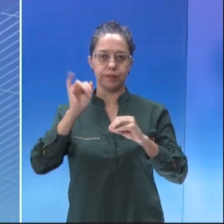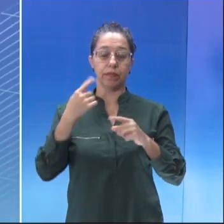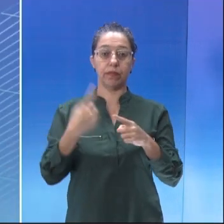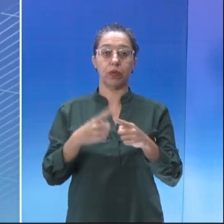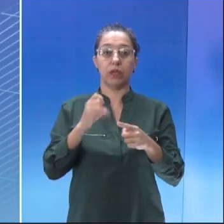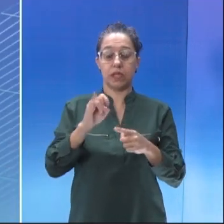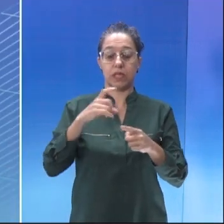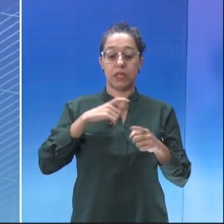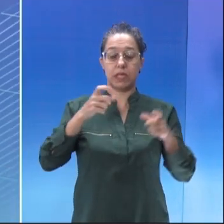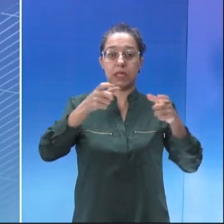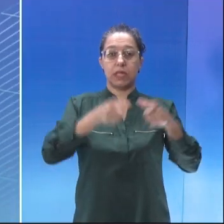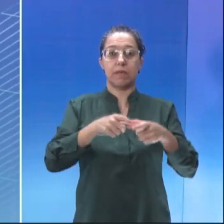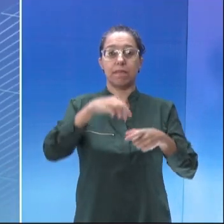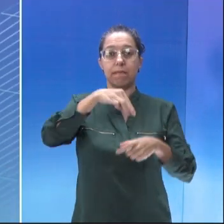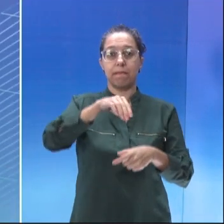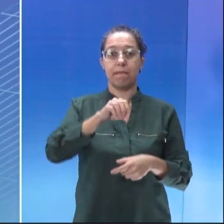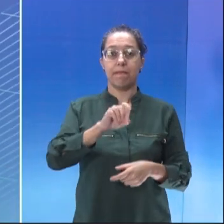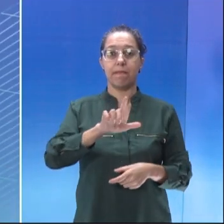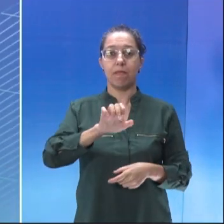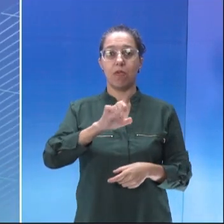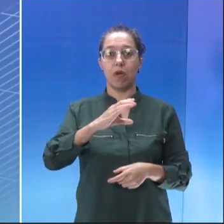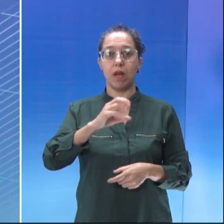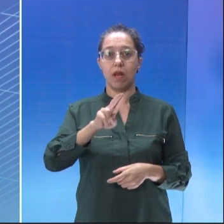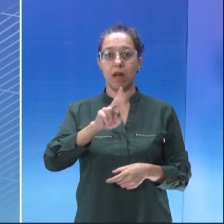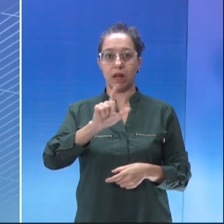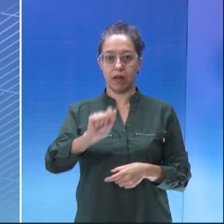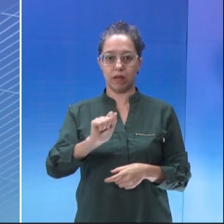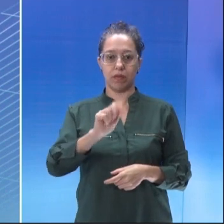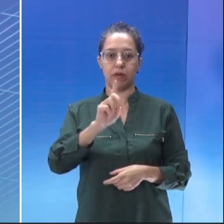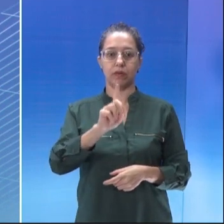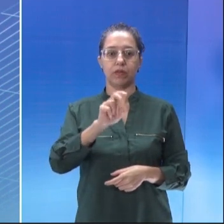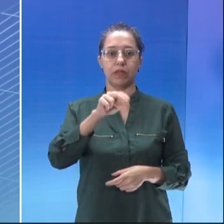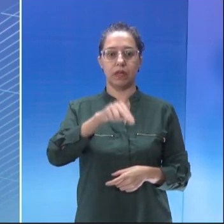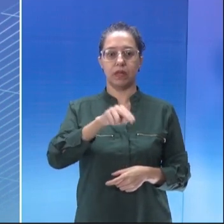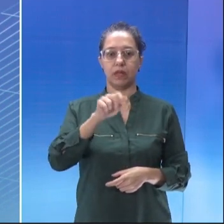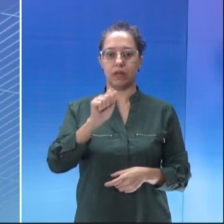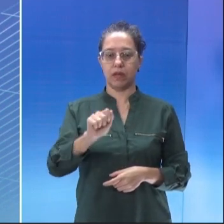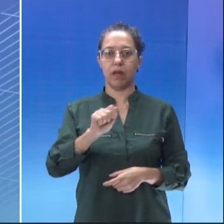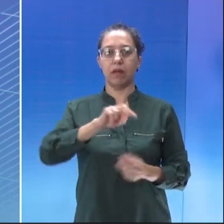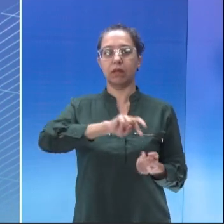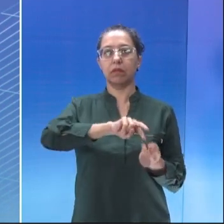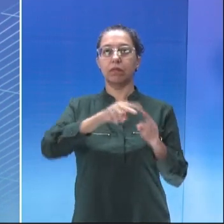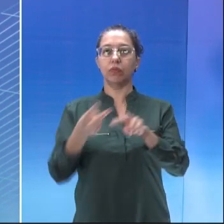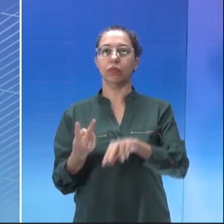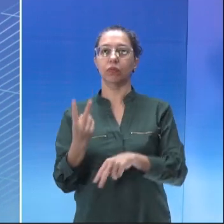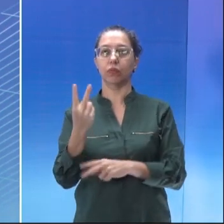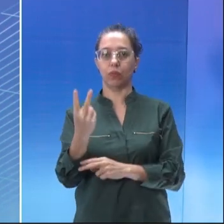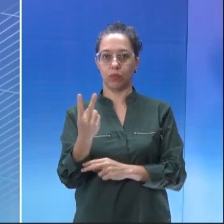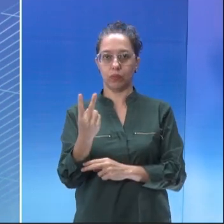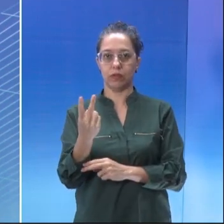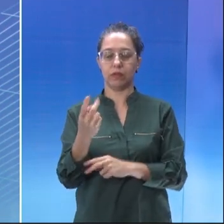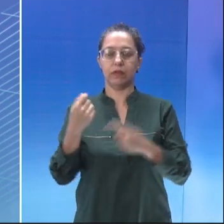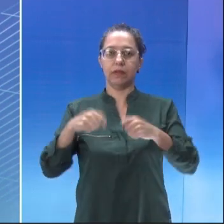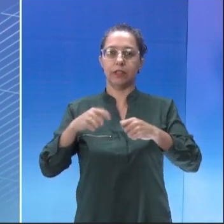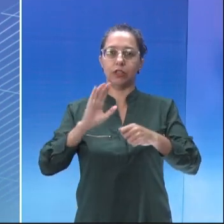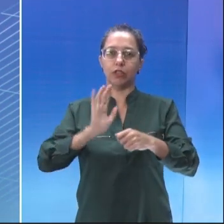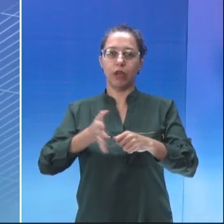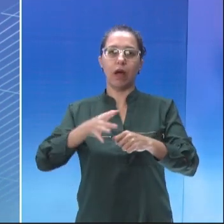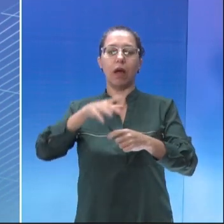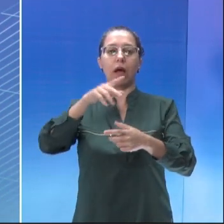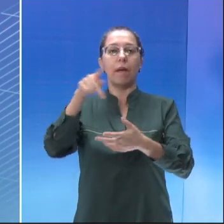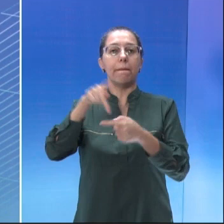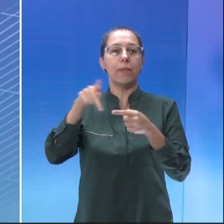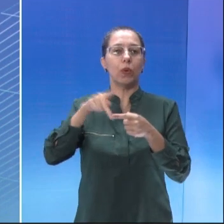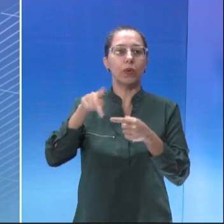de DNA ela é reproduzida, ocorre a sua duplicação, existe uma proteína que ela vem fazendo a leitura e fazendo